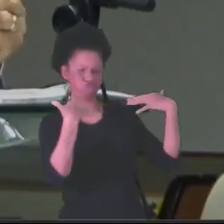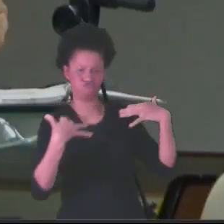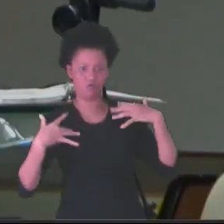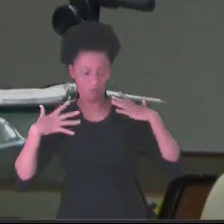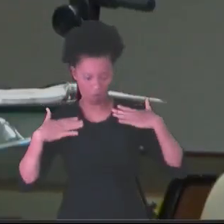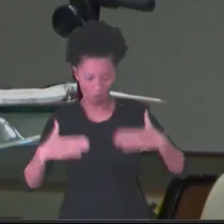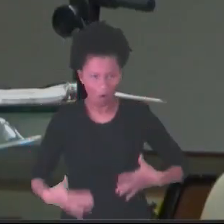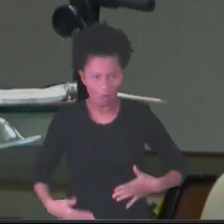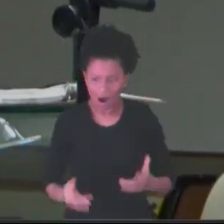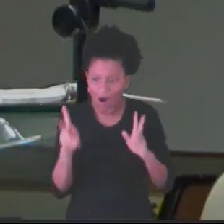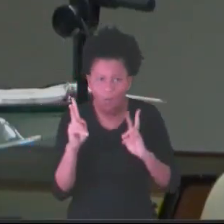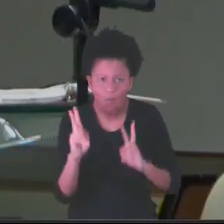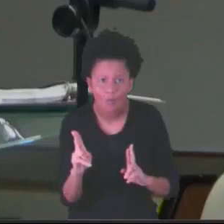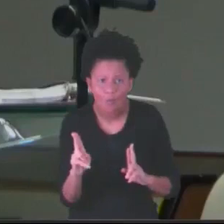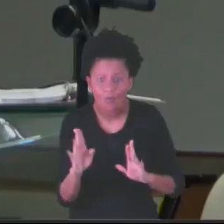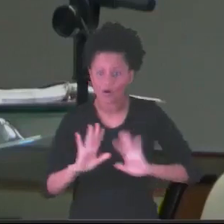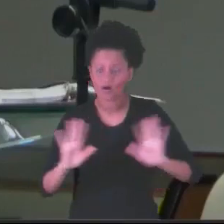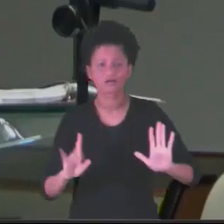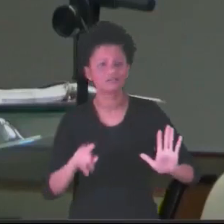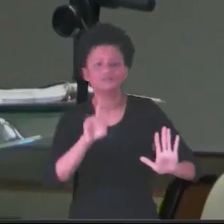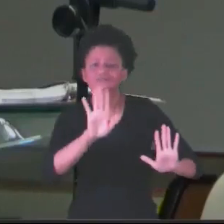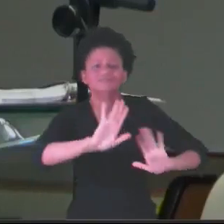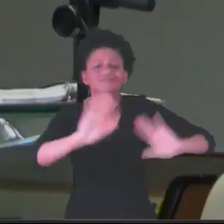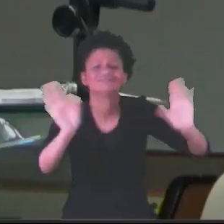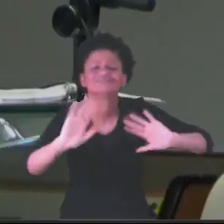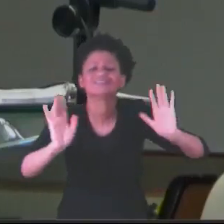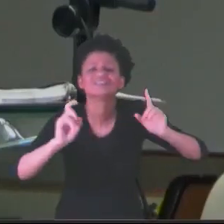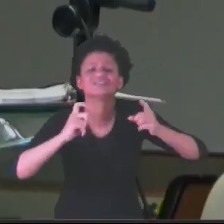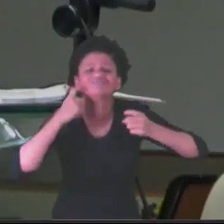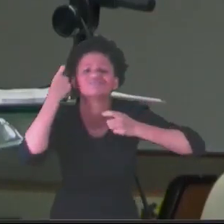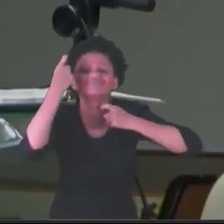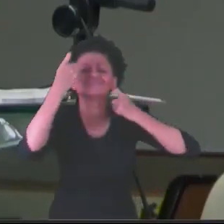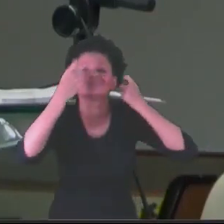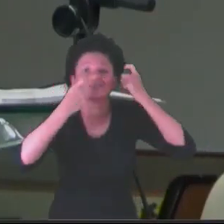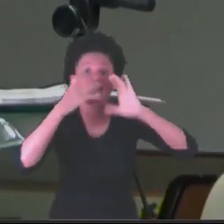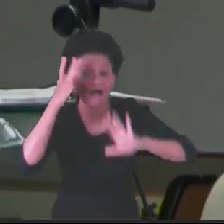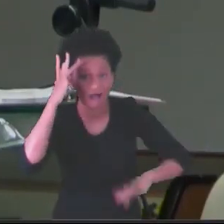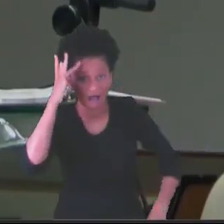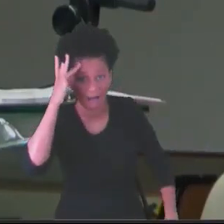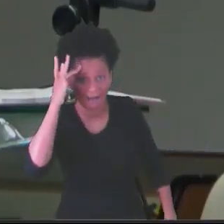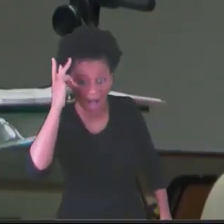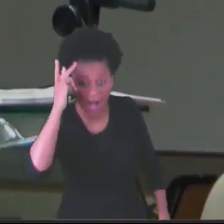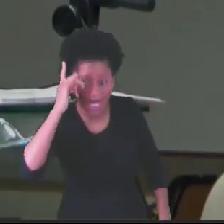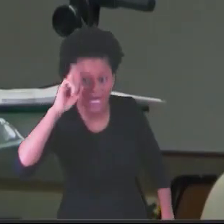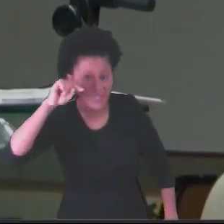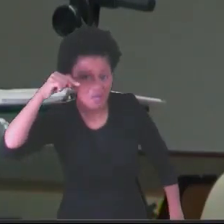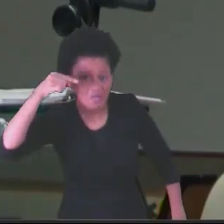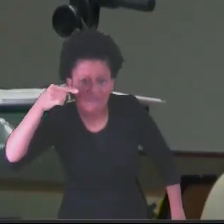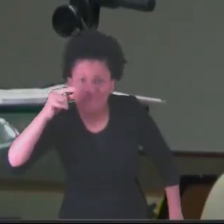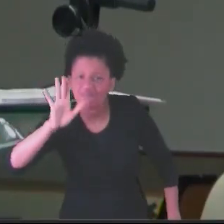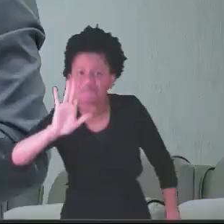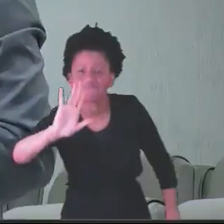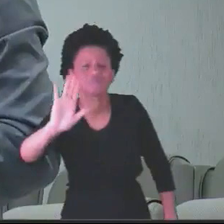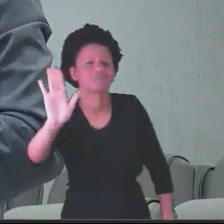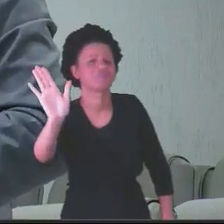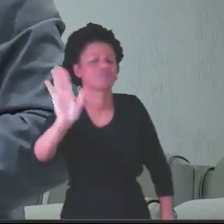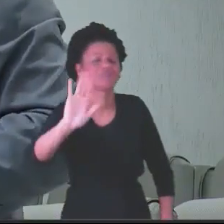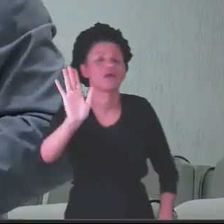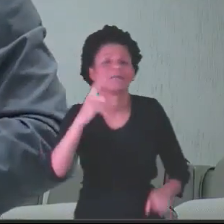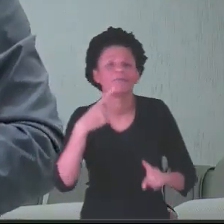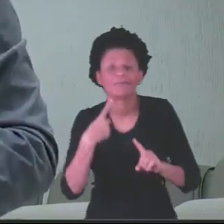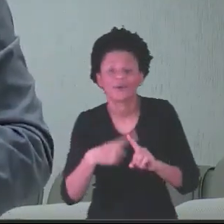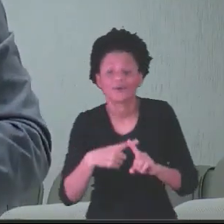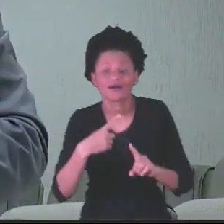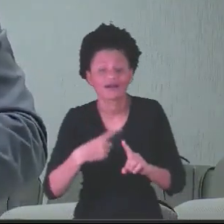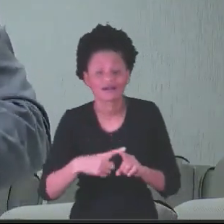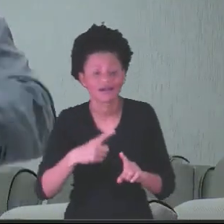jesus disse assim não vos preocupeis com o dia de amanhã porque a